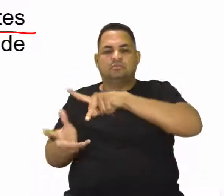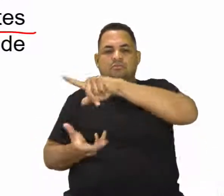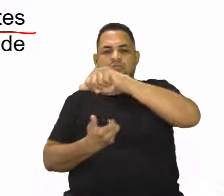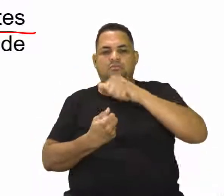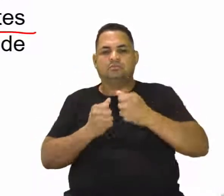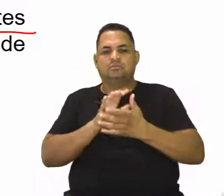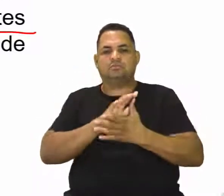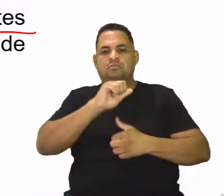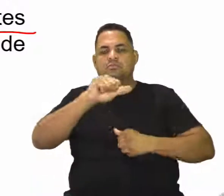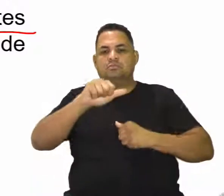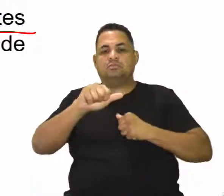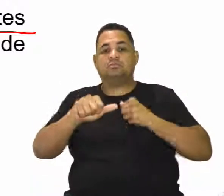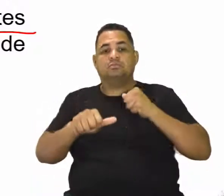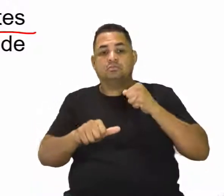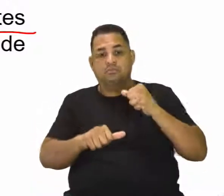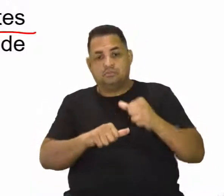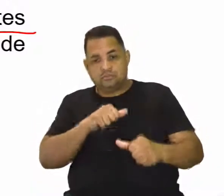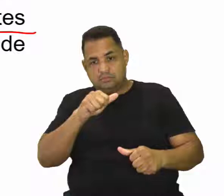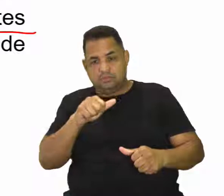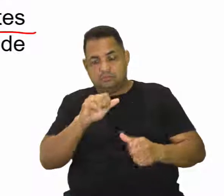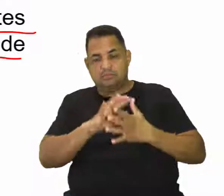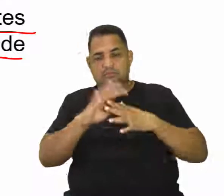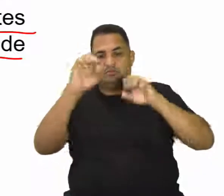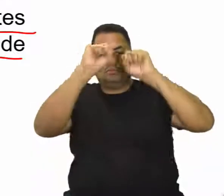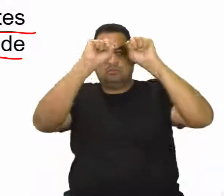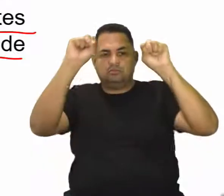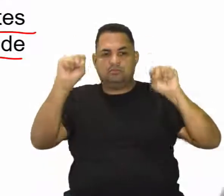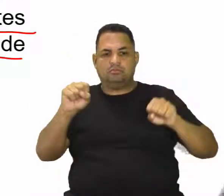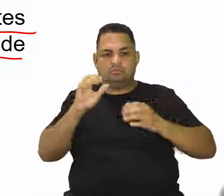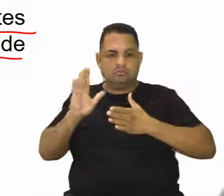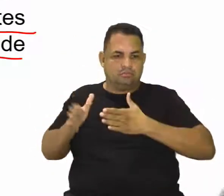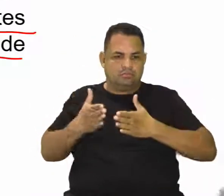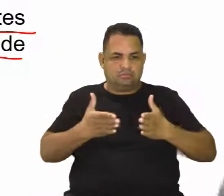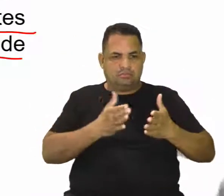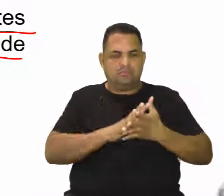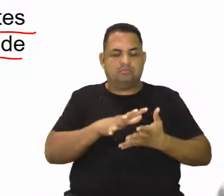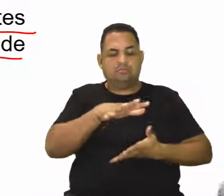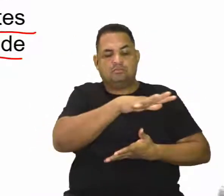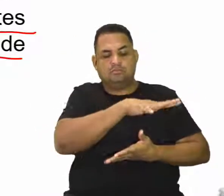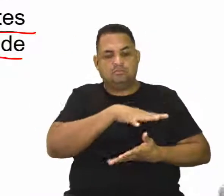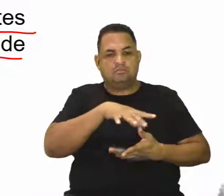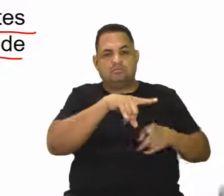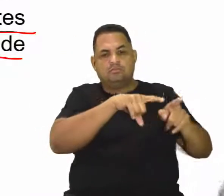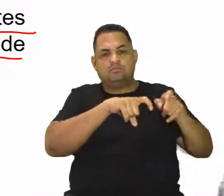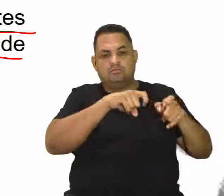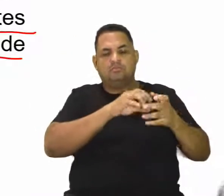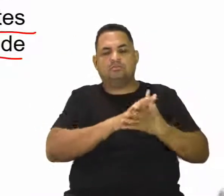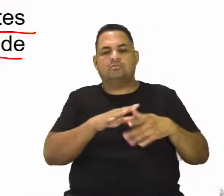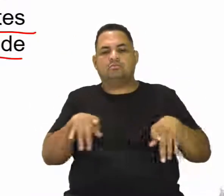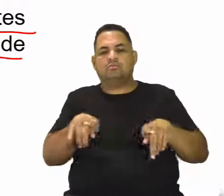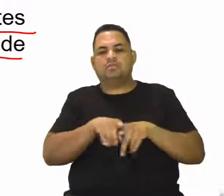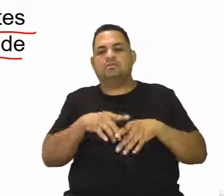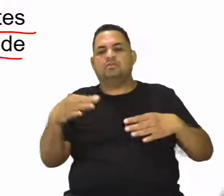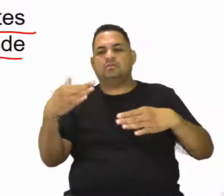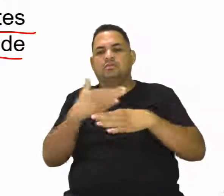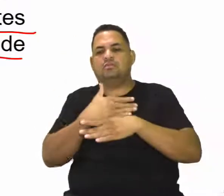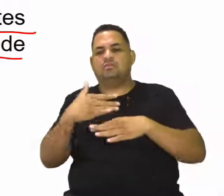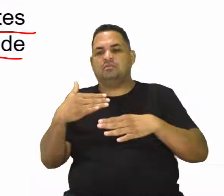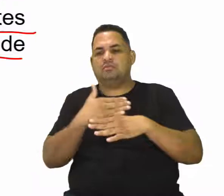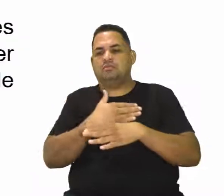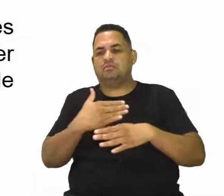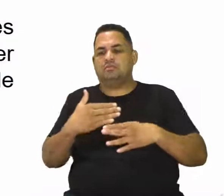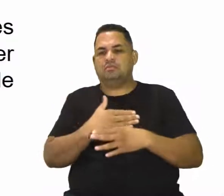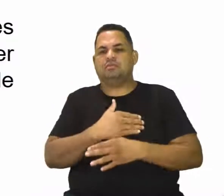planeta e, olha só, alterar o sistema de produção no campo e na